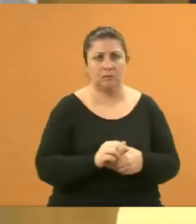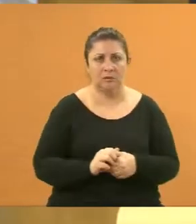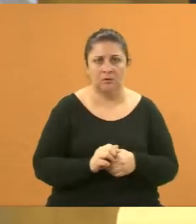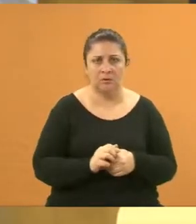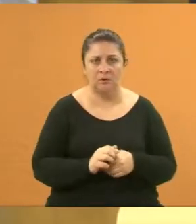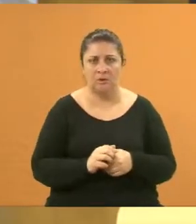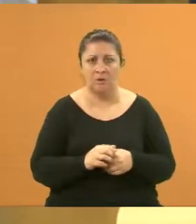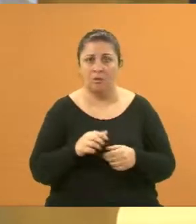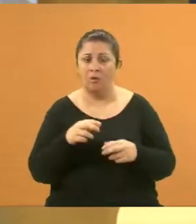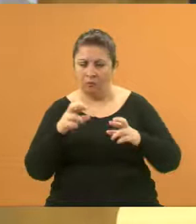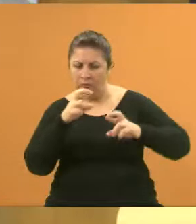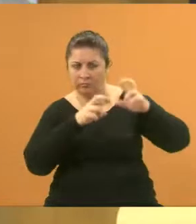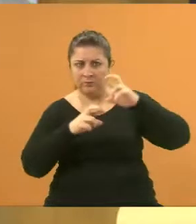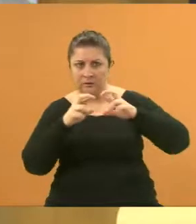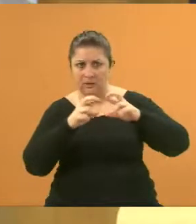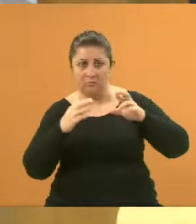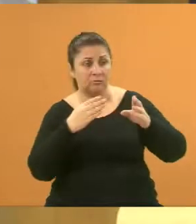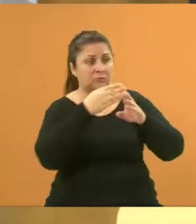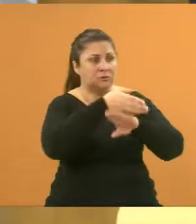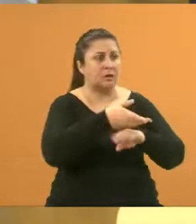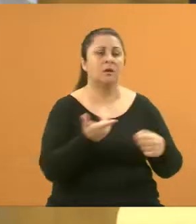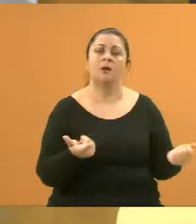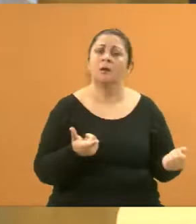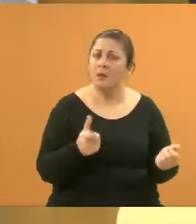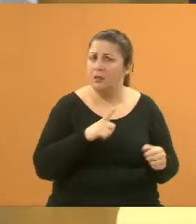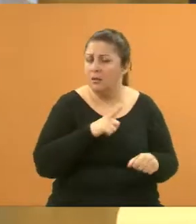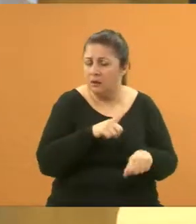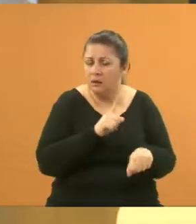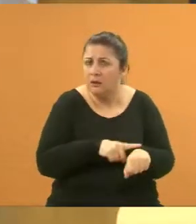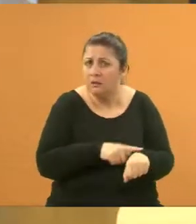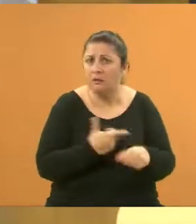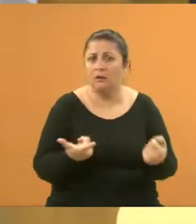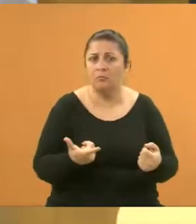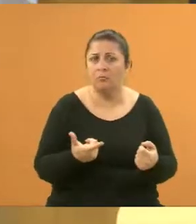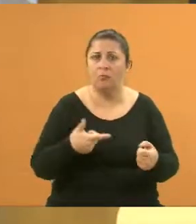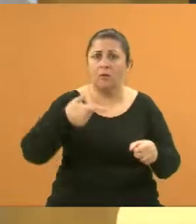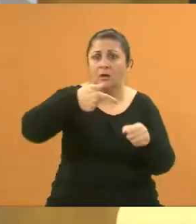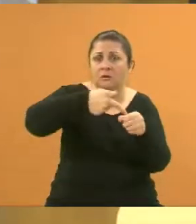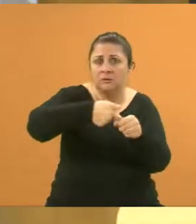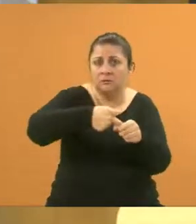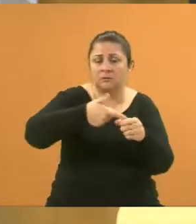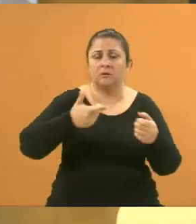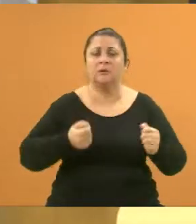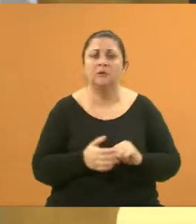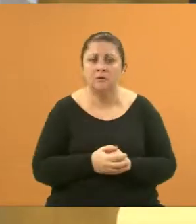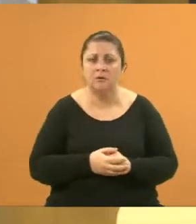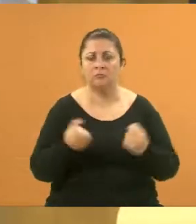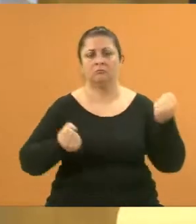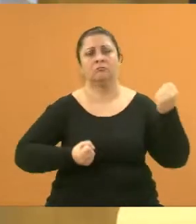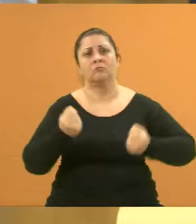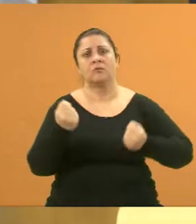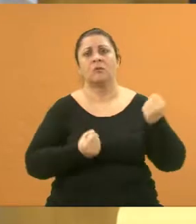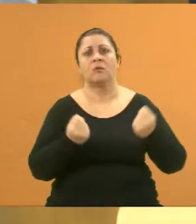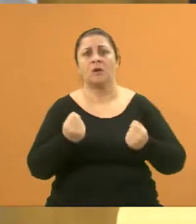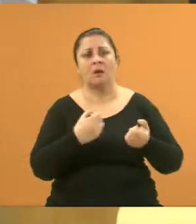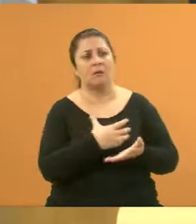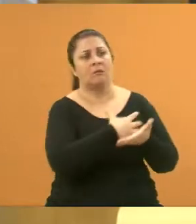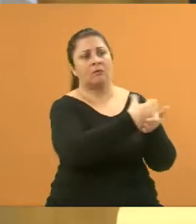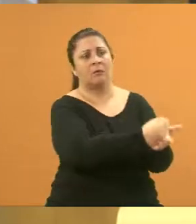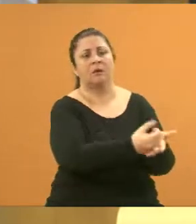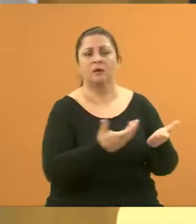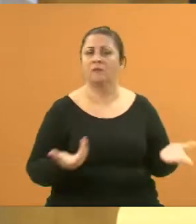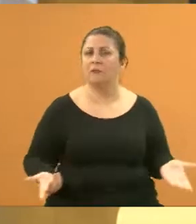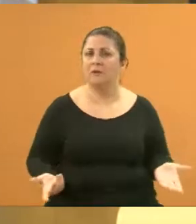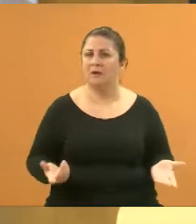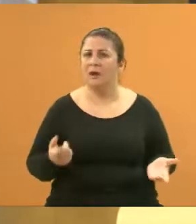prefeitura e vai até o terreno, ele gasta tempo, ele gasta gasolina, gasta o carro que o conduz até lá. Isso não